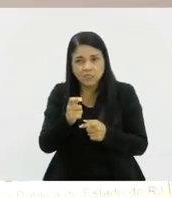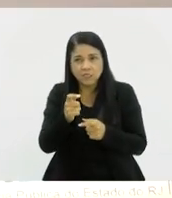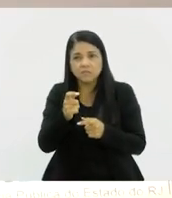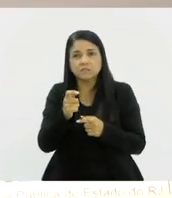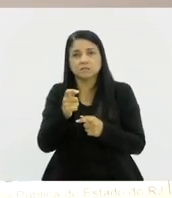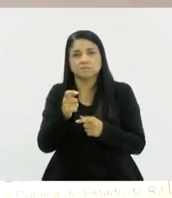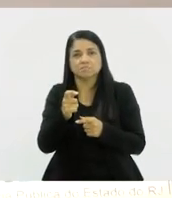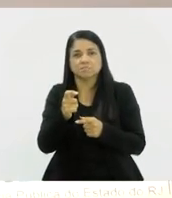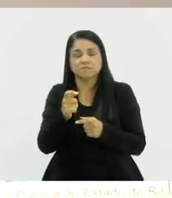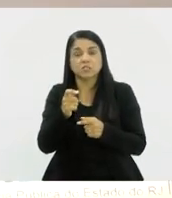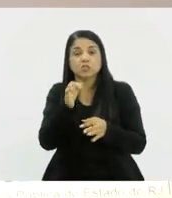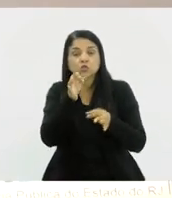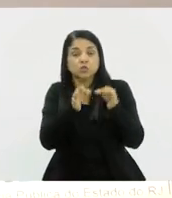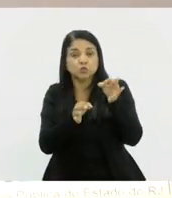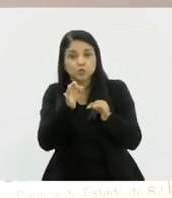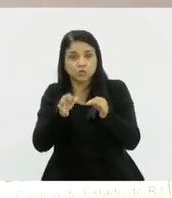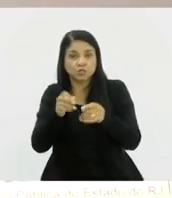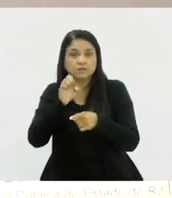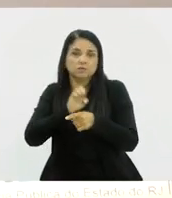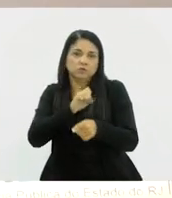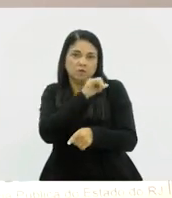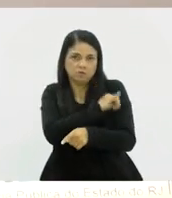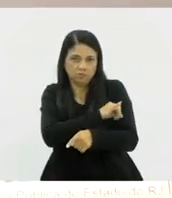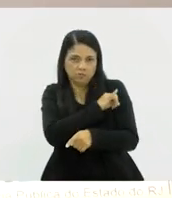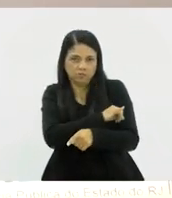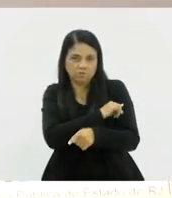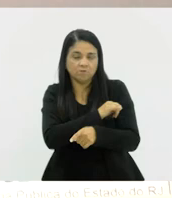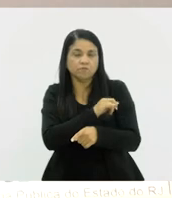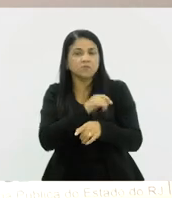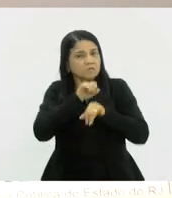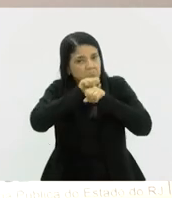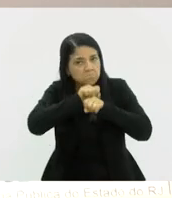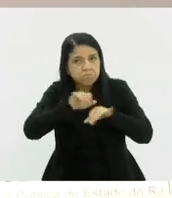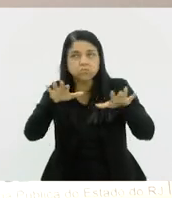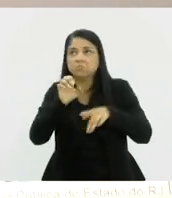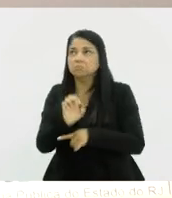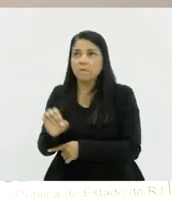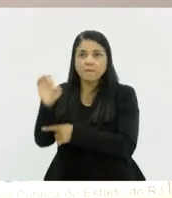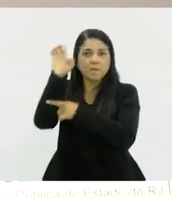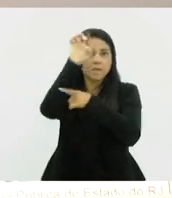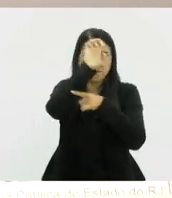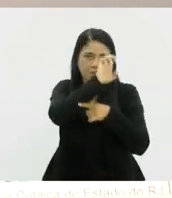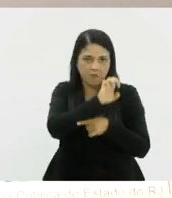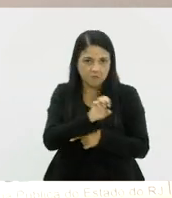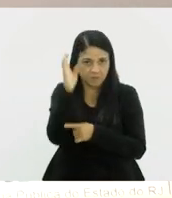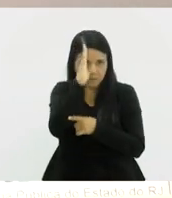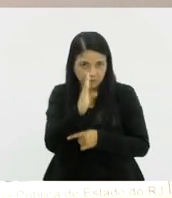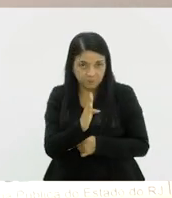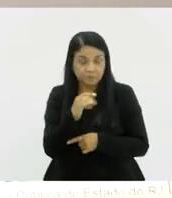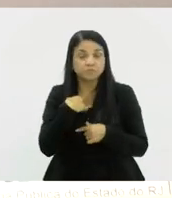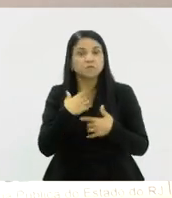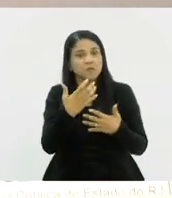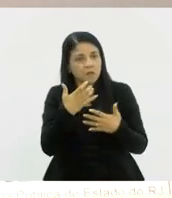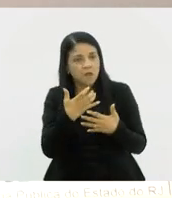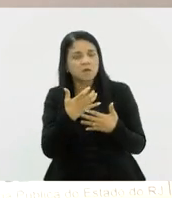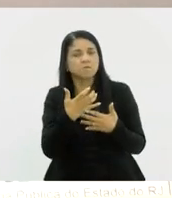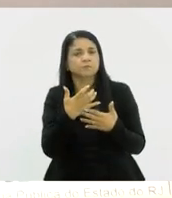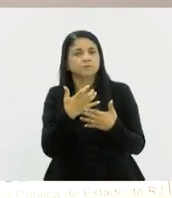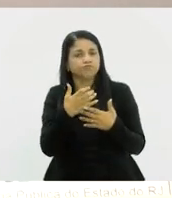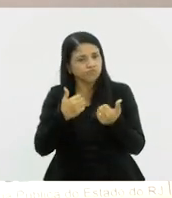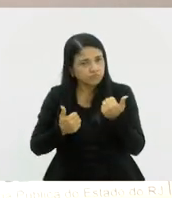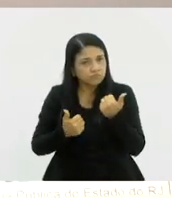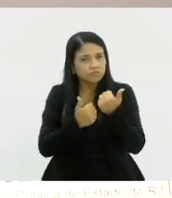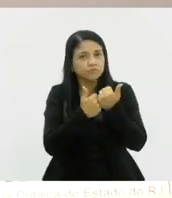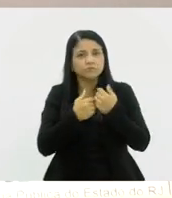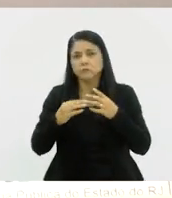feita Justiça no Estado do Rio de Janeiro e que seja reverberado pros outros estados da Federação então queremos muito sim o apoio